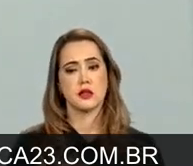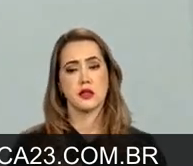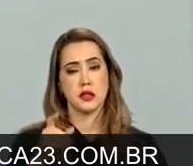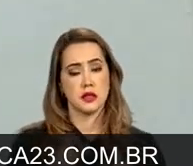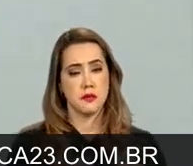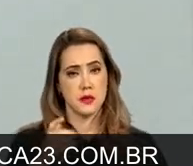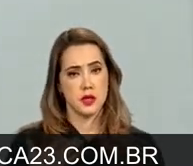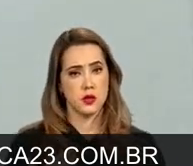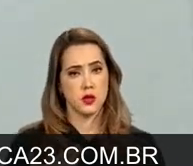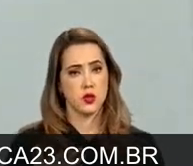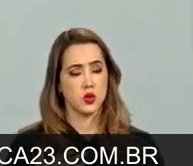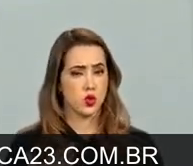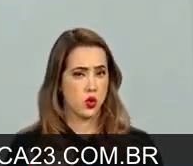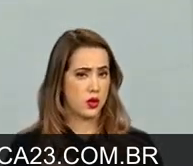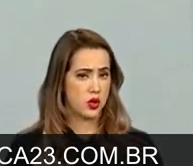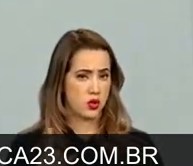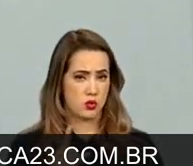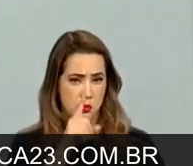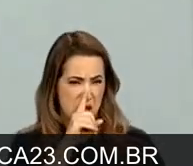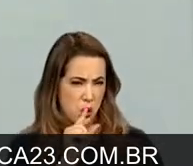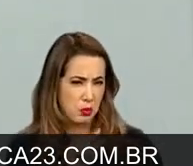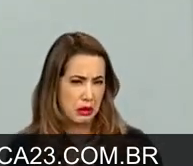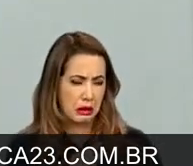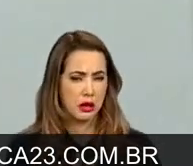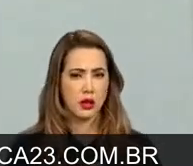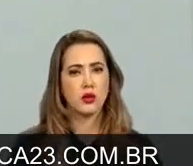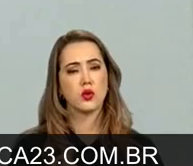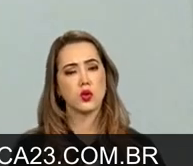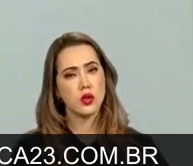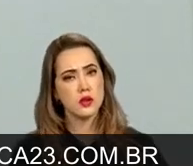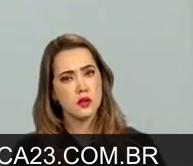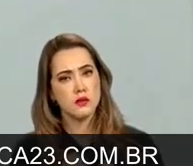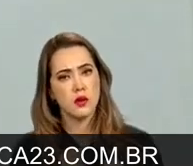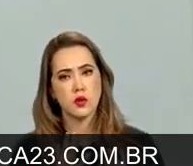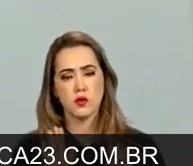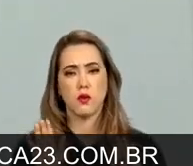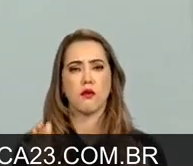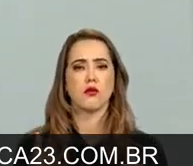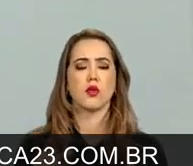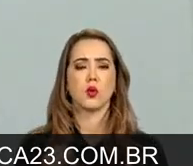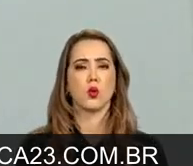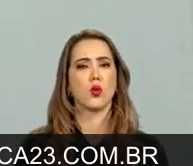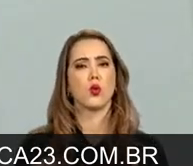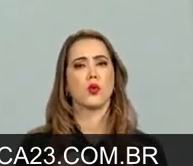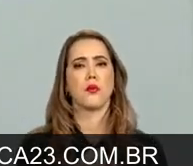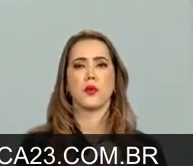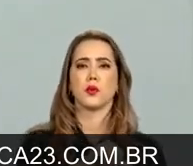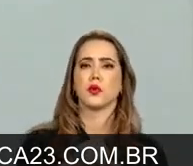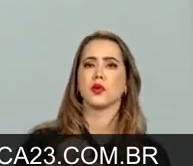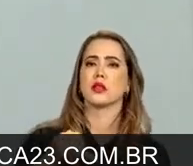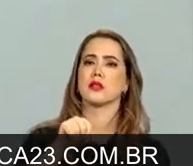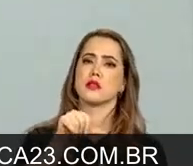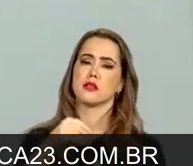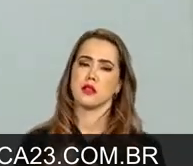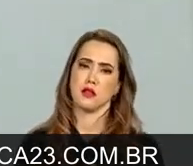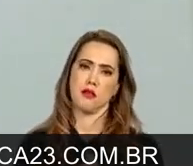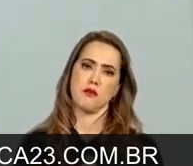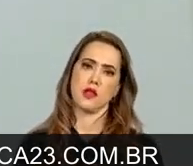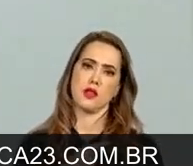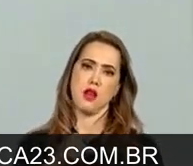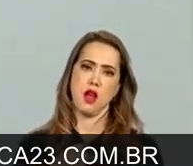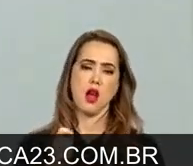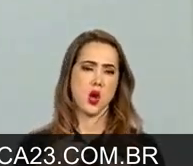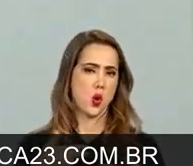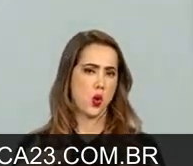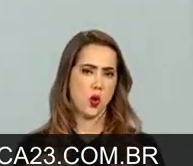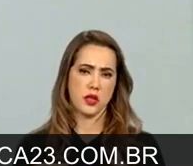pessoa de baixo risco, provavelmente o nosso esforço vai ser direcionado para uma mudança do estilo de vida e